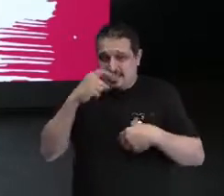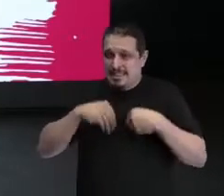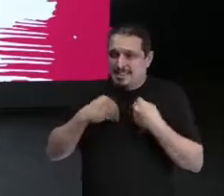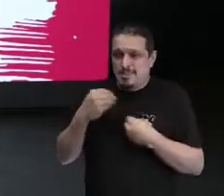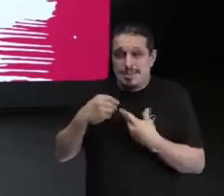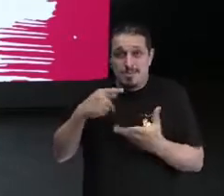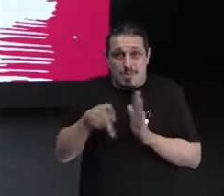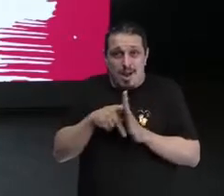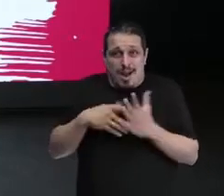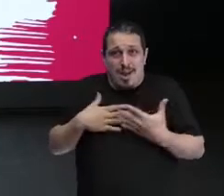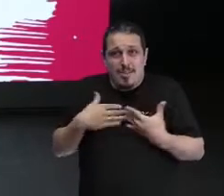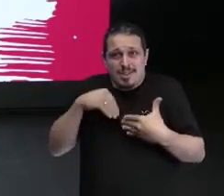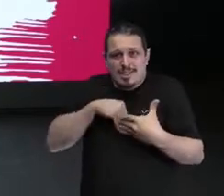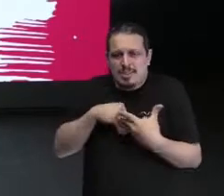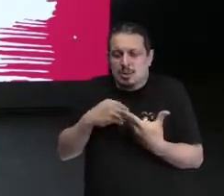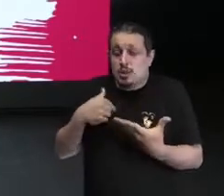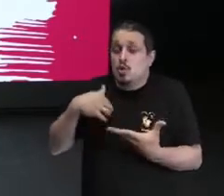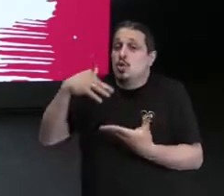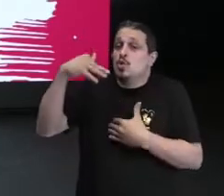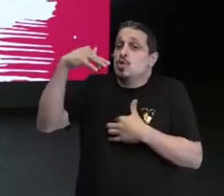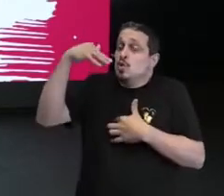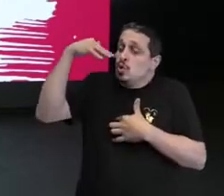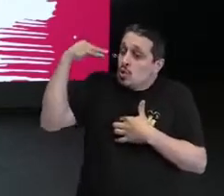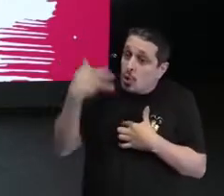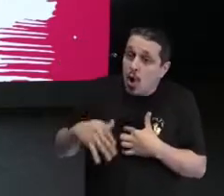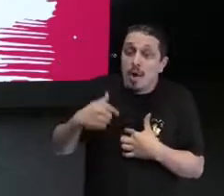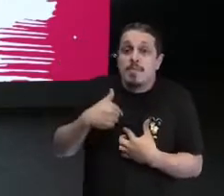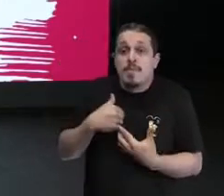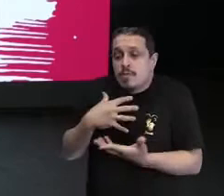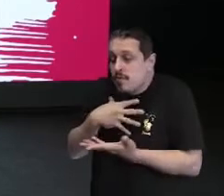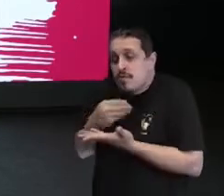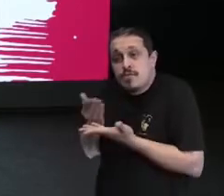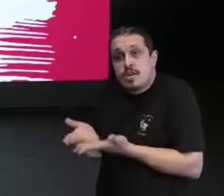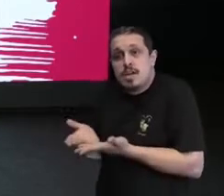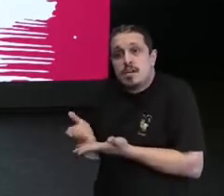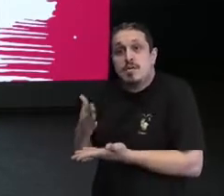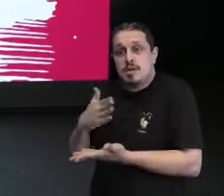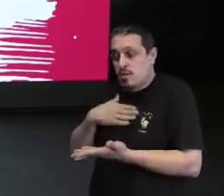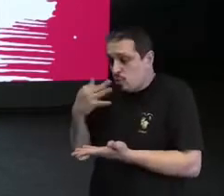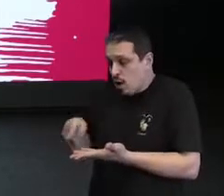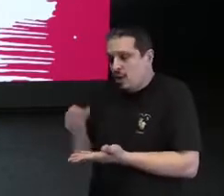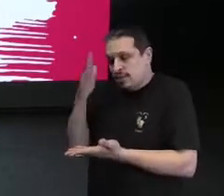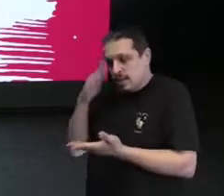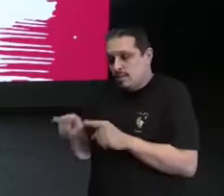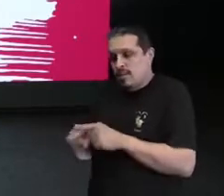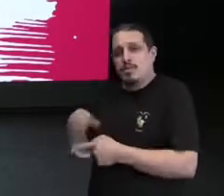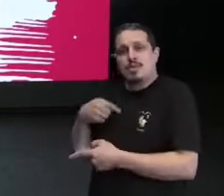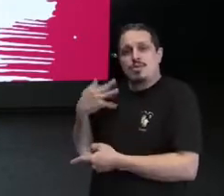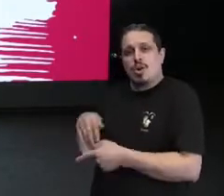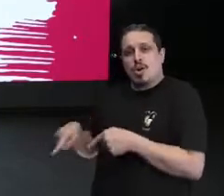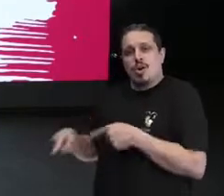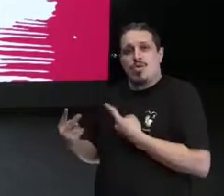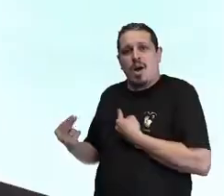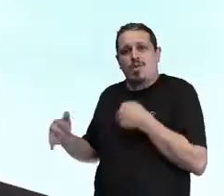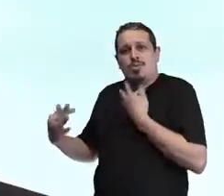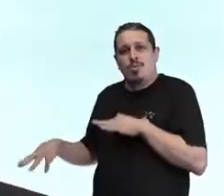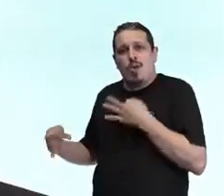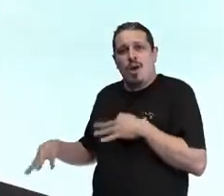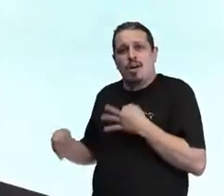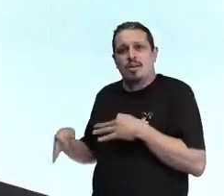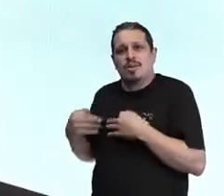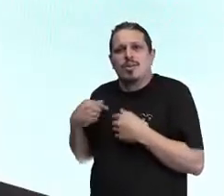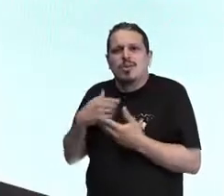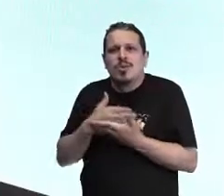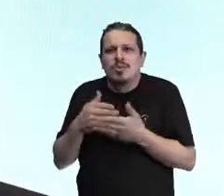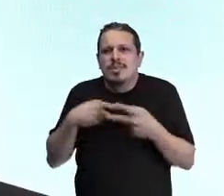filhos, dói na gente. A gente sente muito isso. E aí é que eu comecei a perceber o que estava